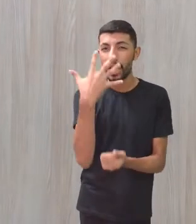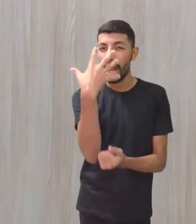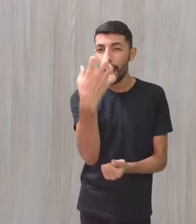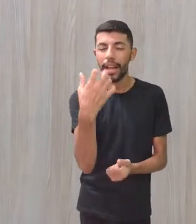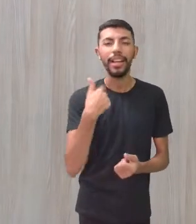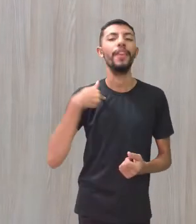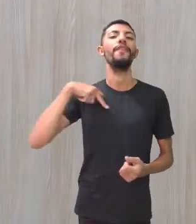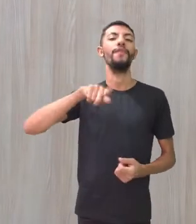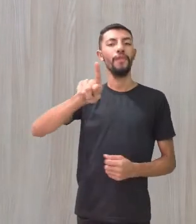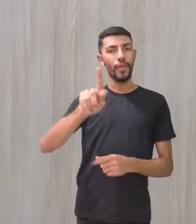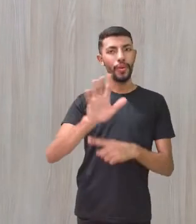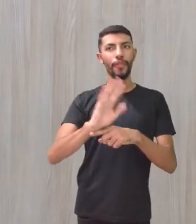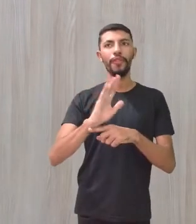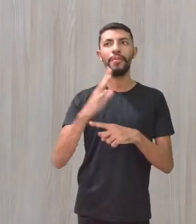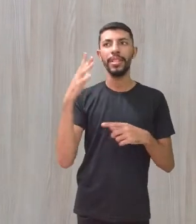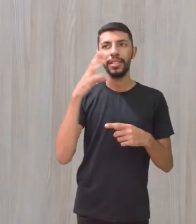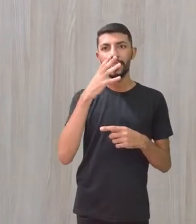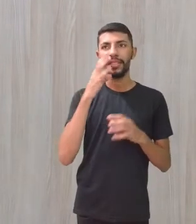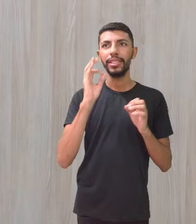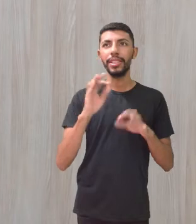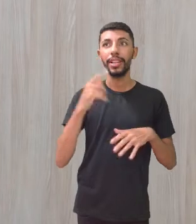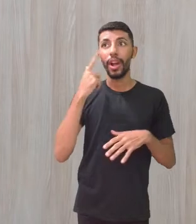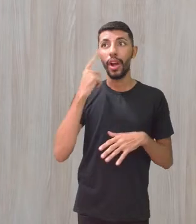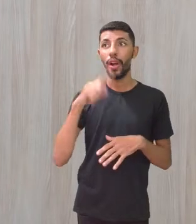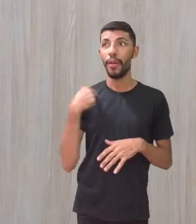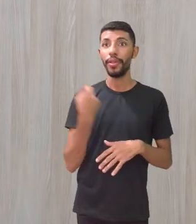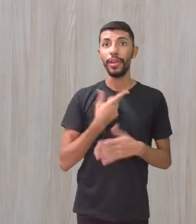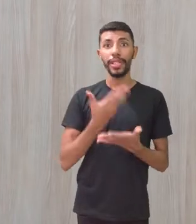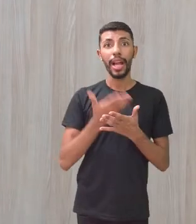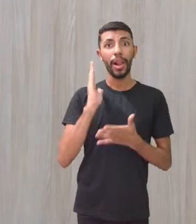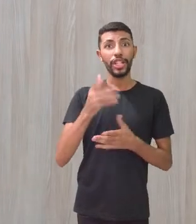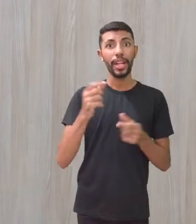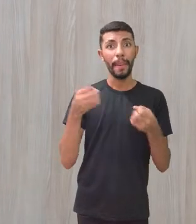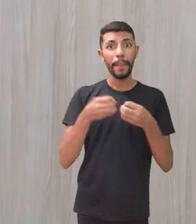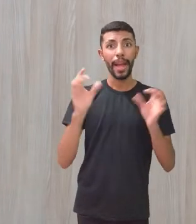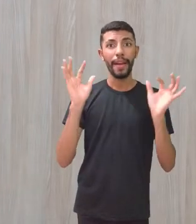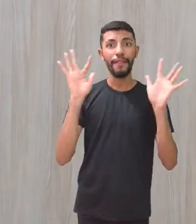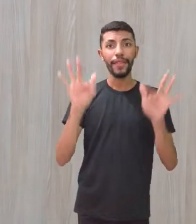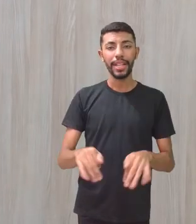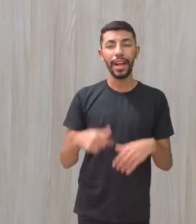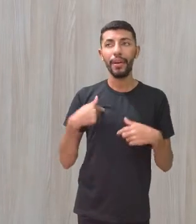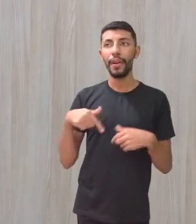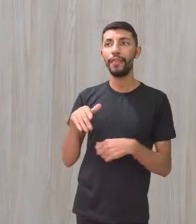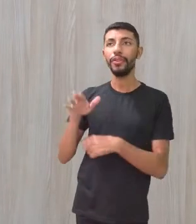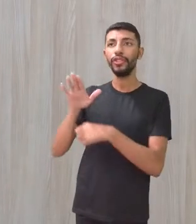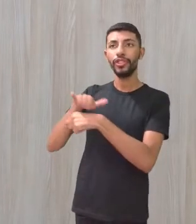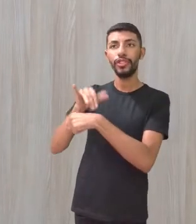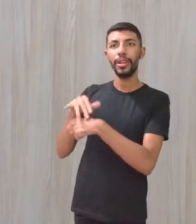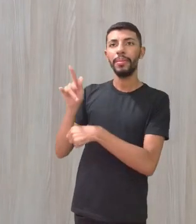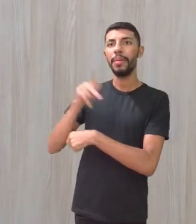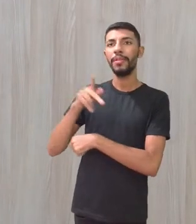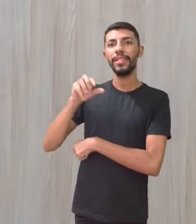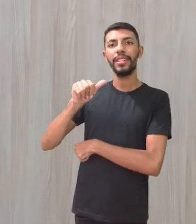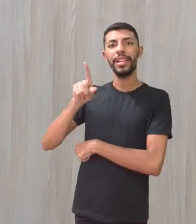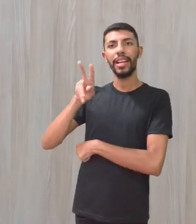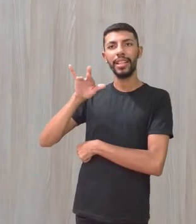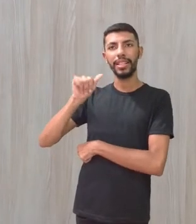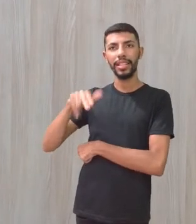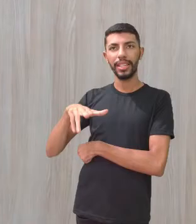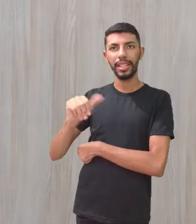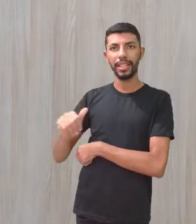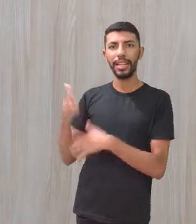filme. Minha gente, a nossa aula está acabando. Vou passar para a professora Adriana para ela se despedir. Na volta eu digo o que é que vocês vão fazer